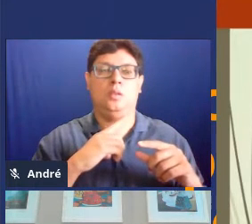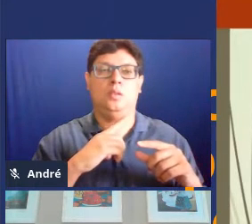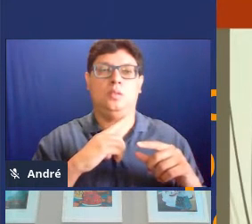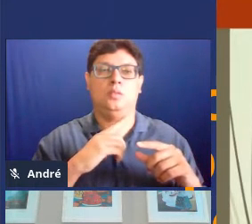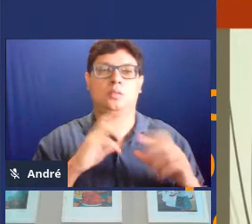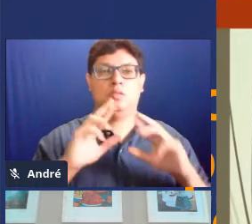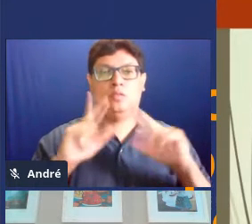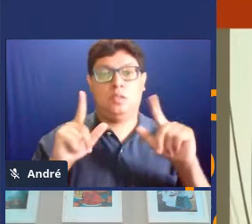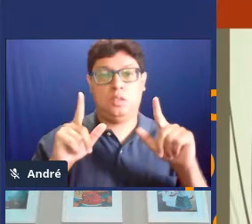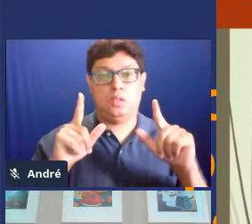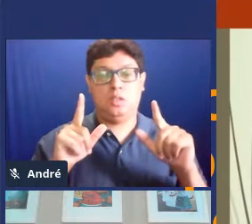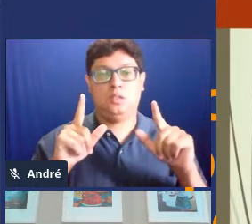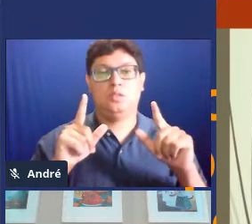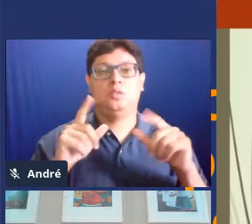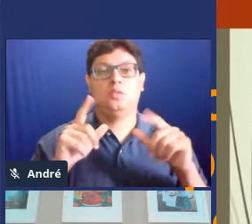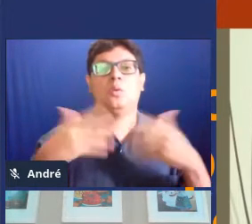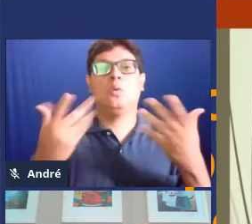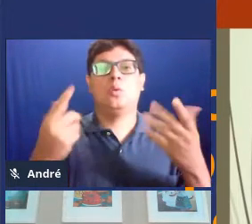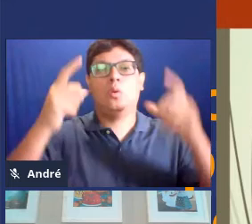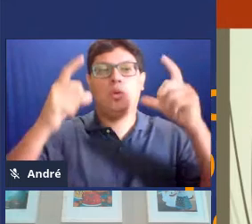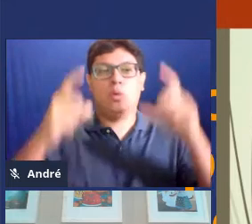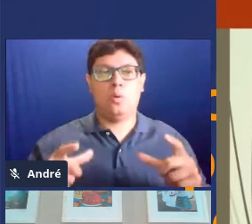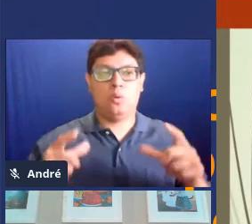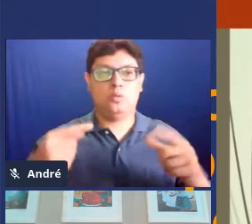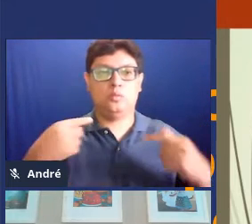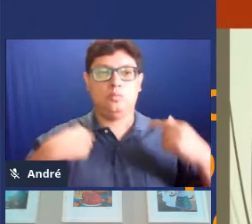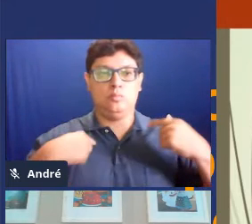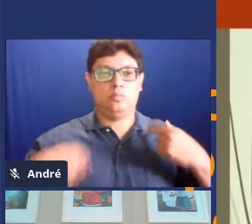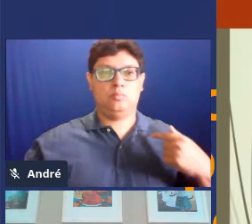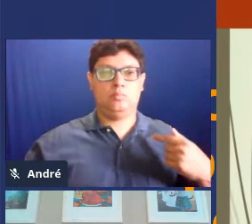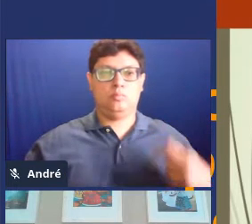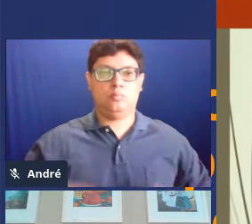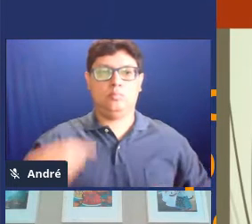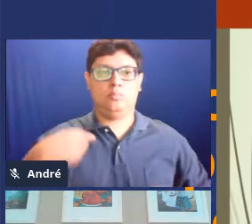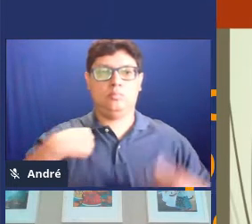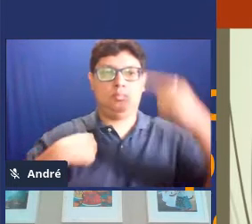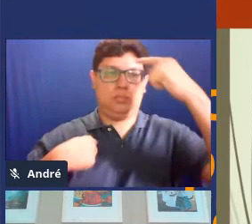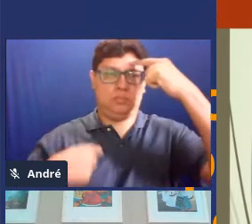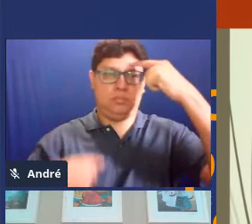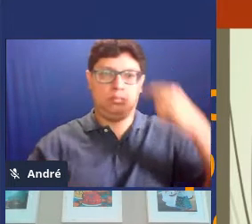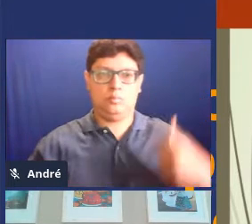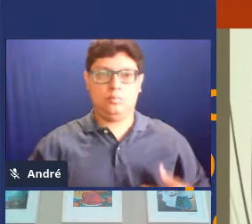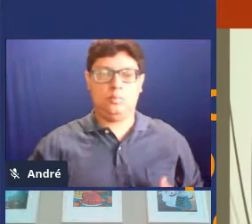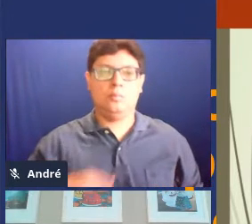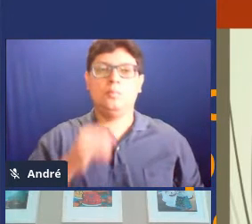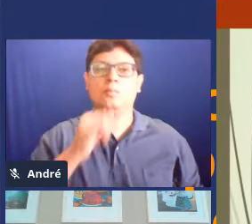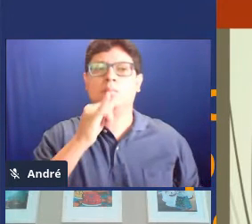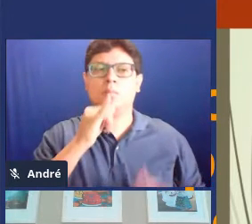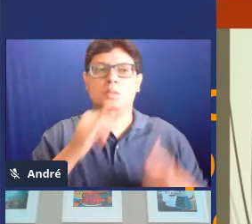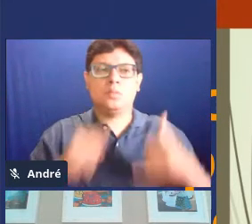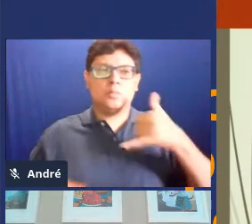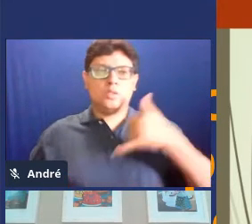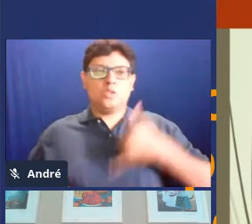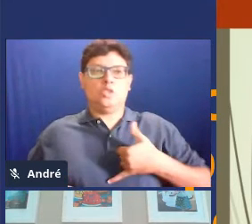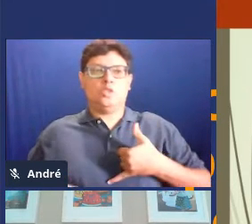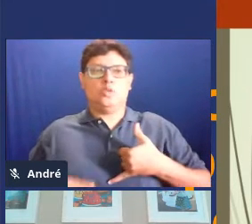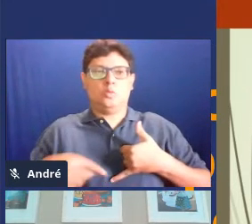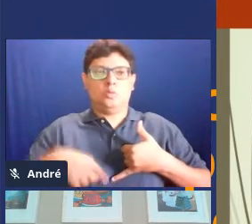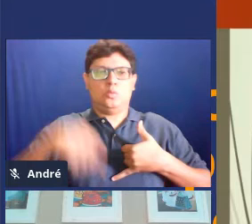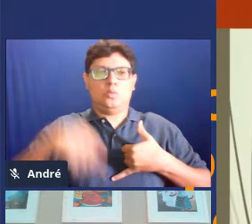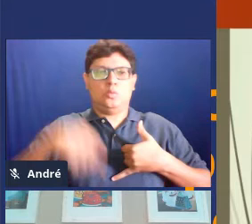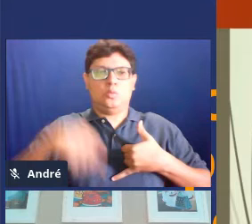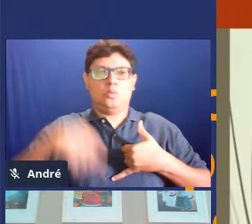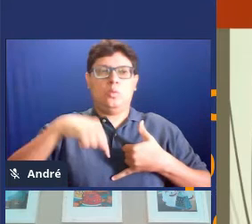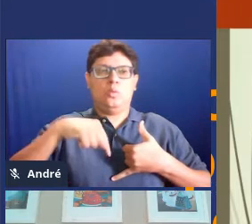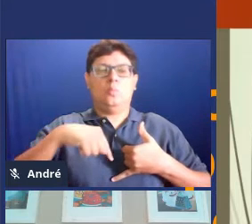na célula da pele, eu vou fabricar queratina. Então, o pedaço de DNA correspondente àquela proteína que